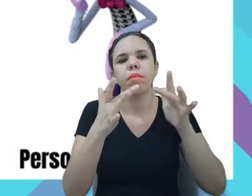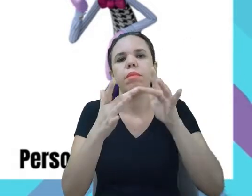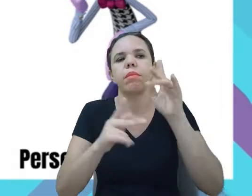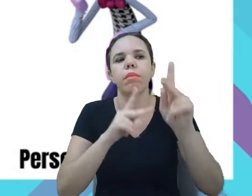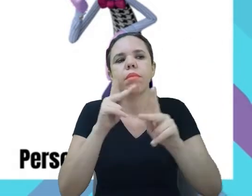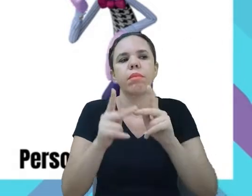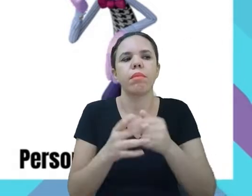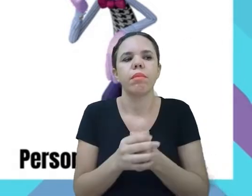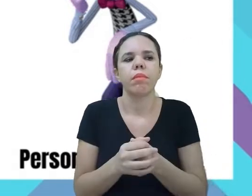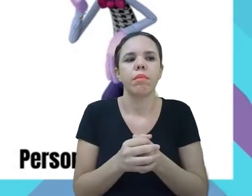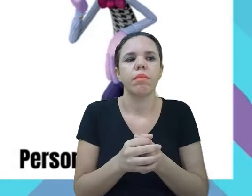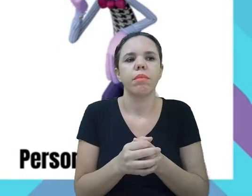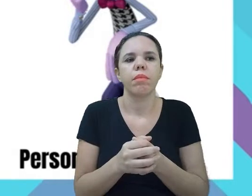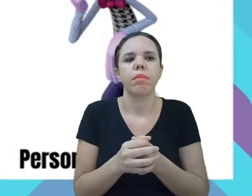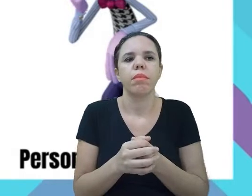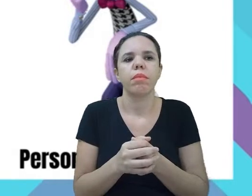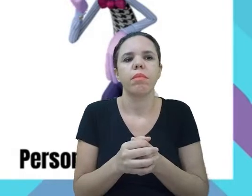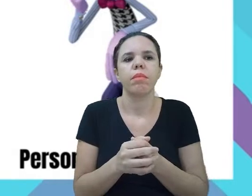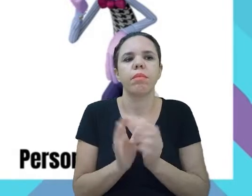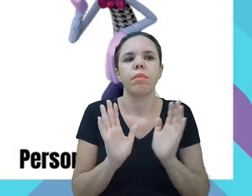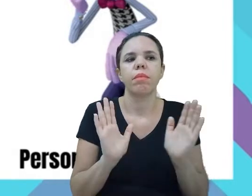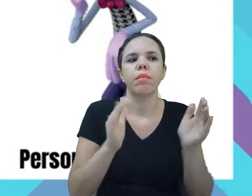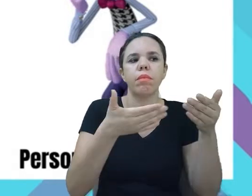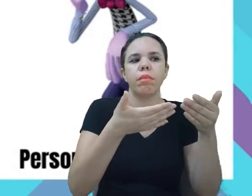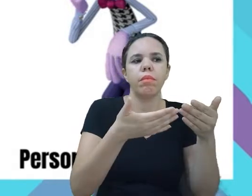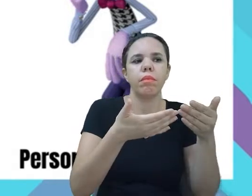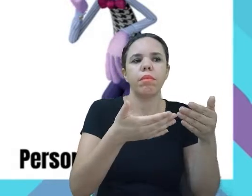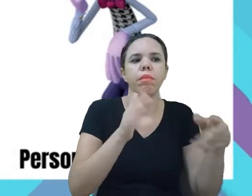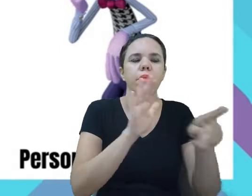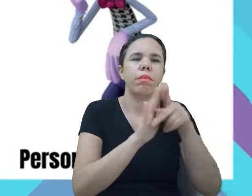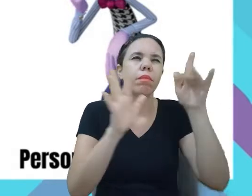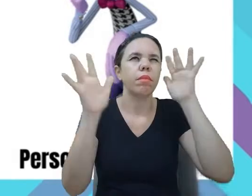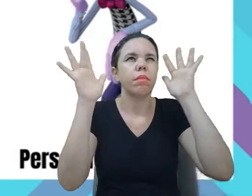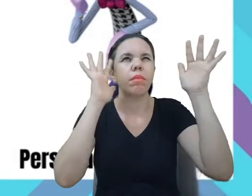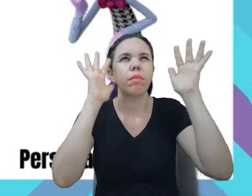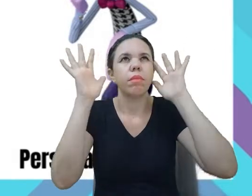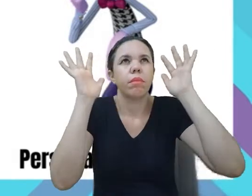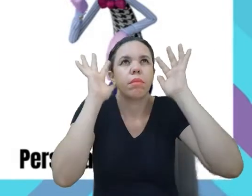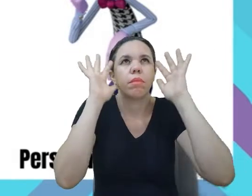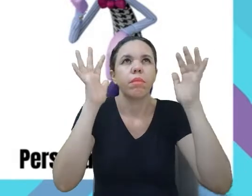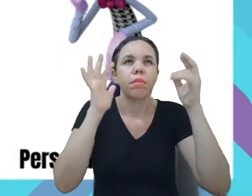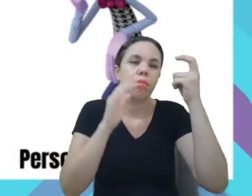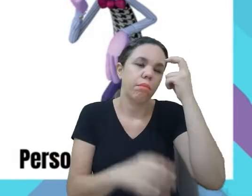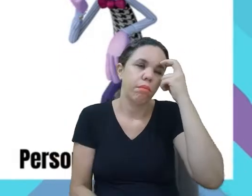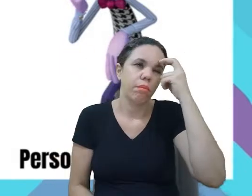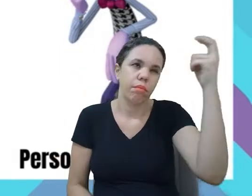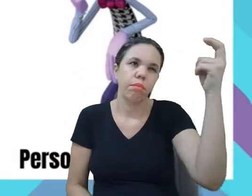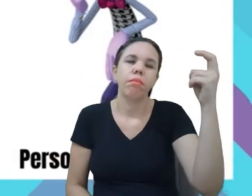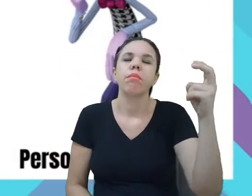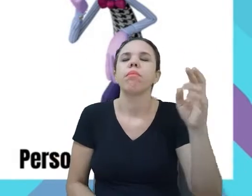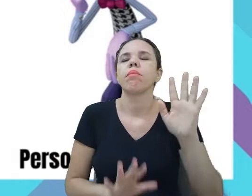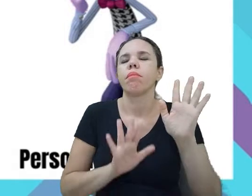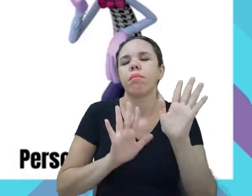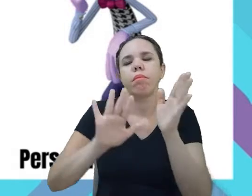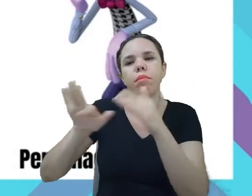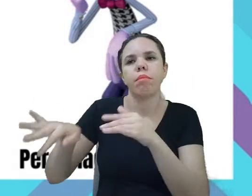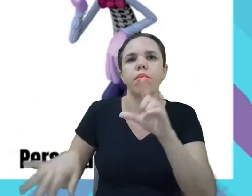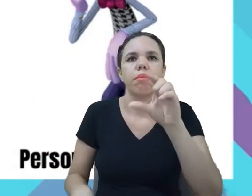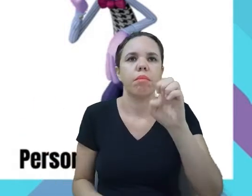o relacionamento com as pessoas. Ele centra muito no mundo da imaginação, no mundo